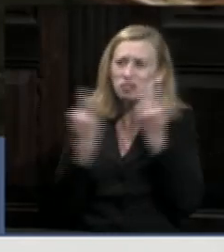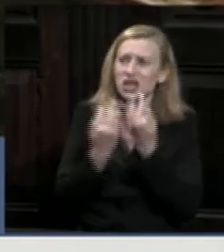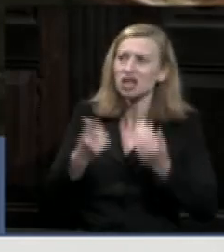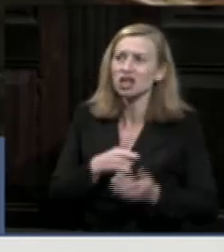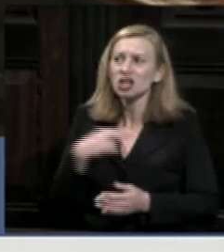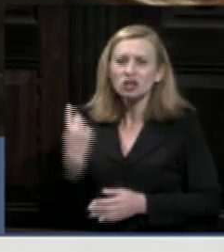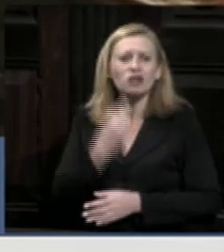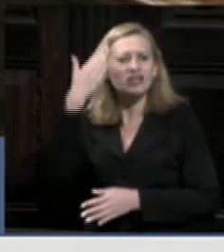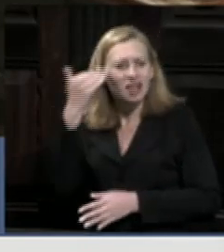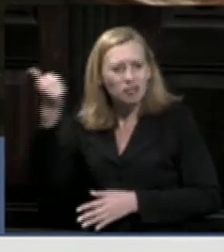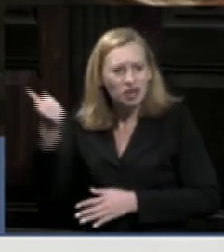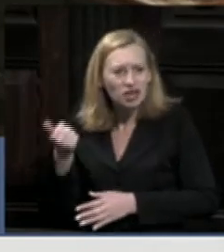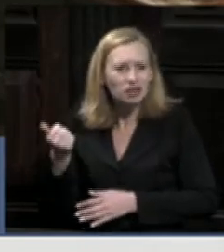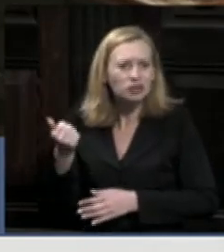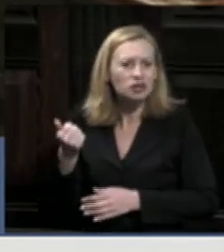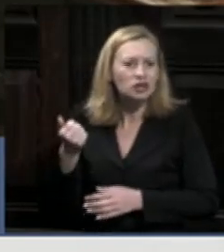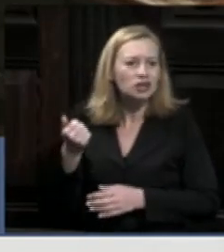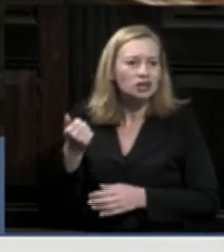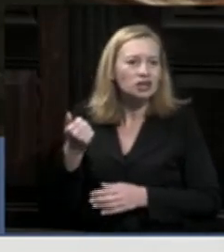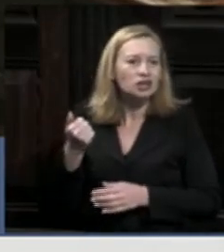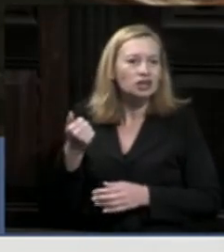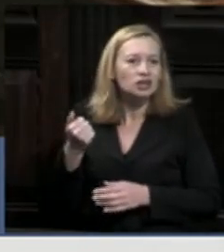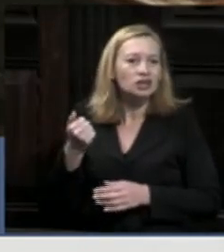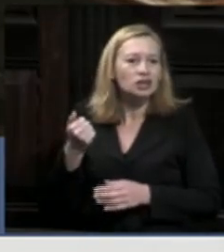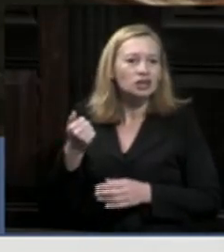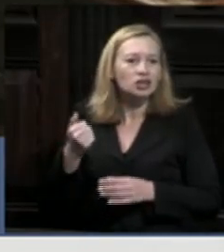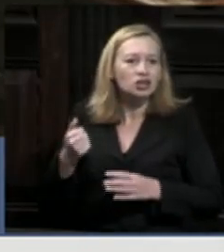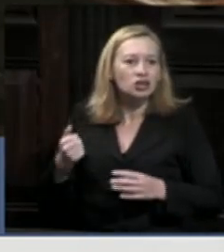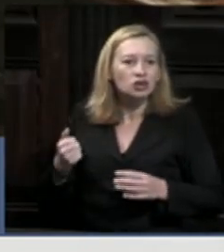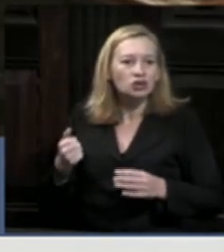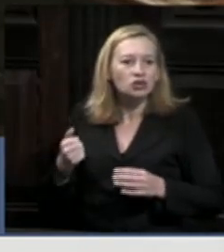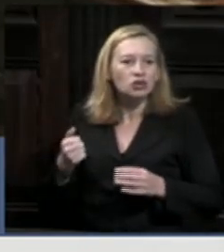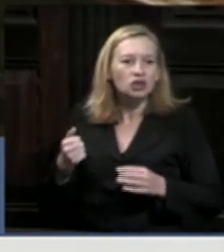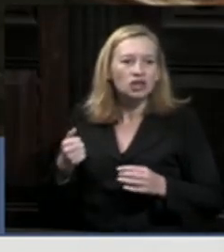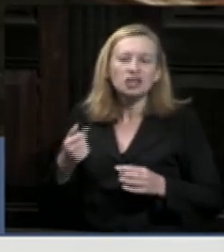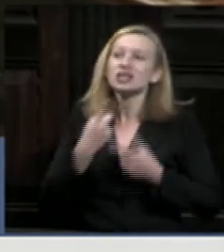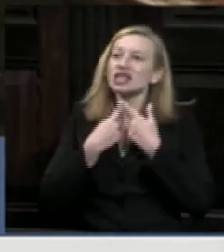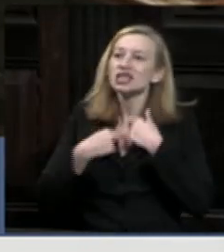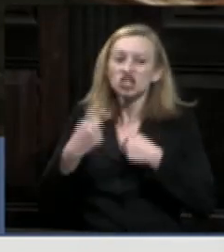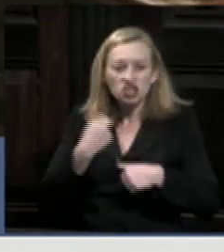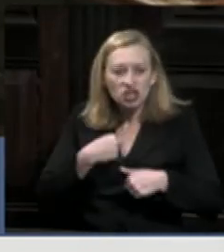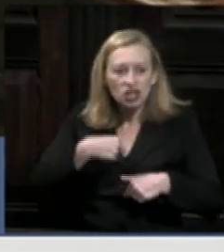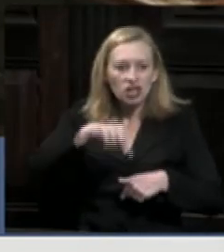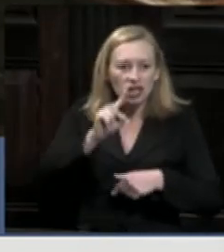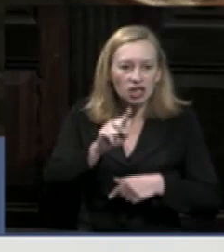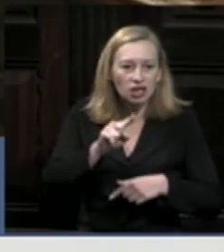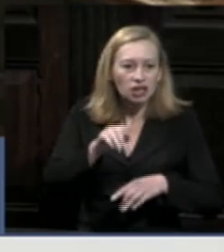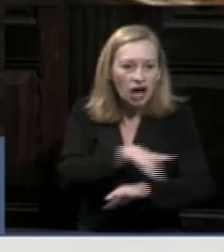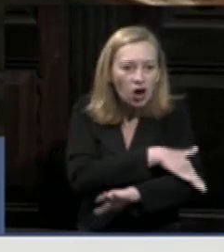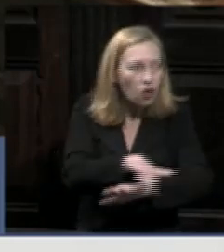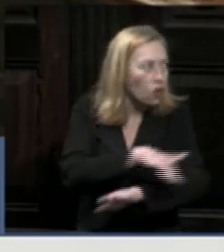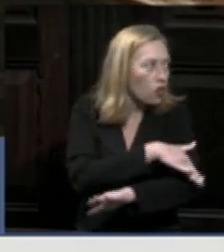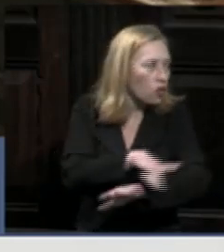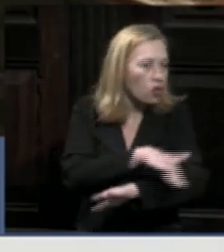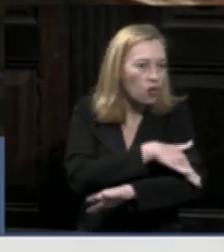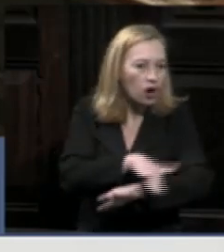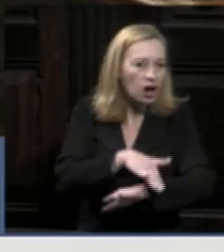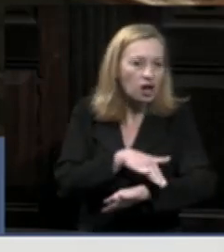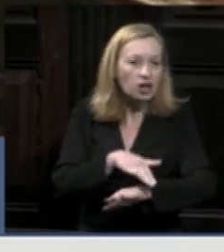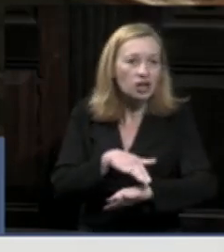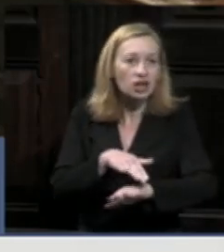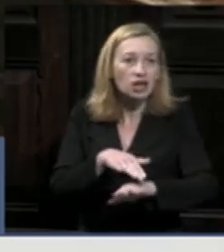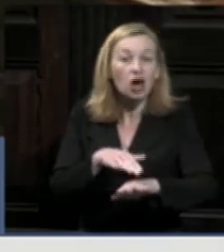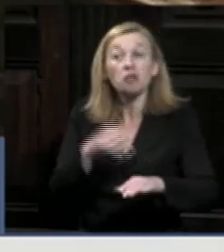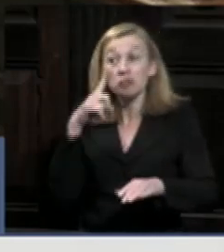sabia que essa exposição dele em público na rua tinha algum risco eu acho que